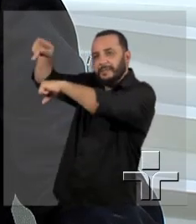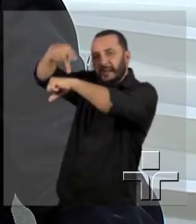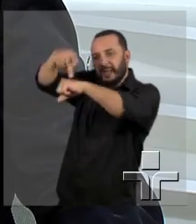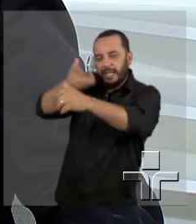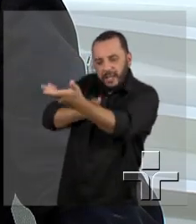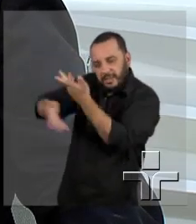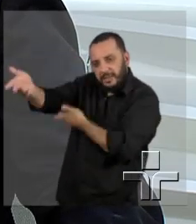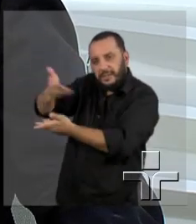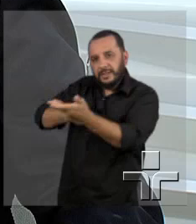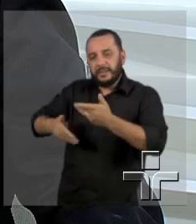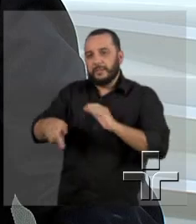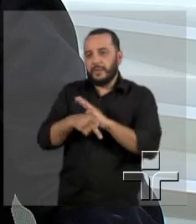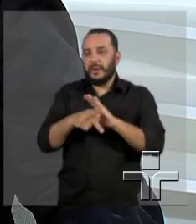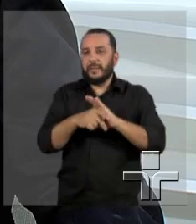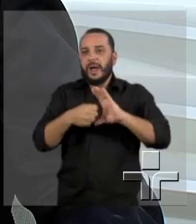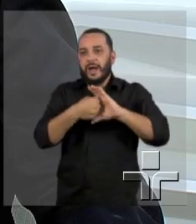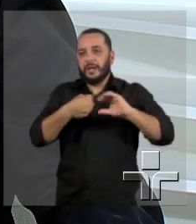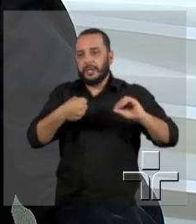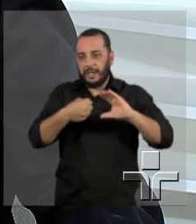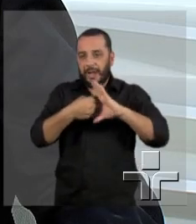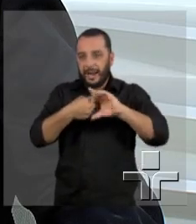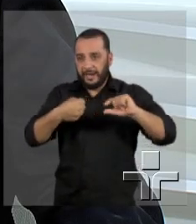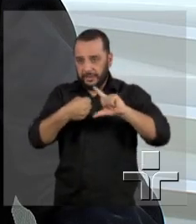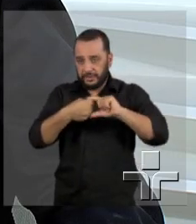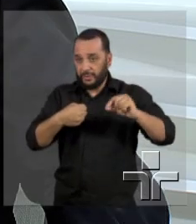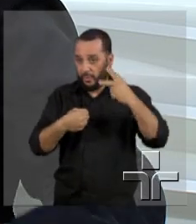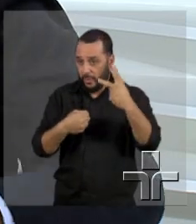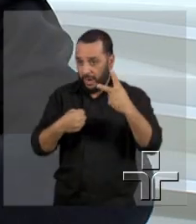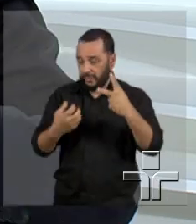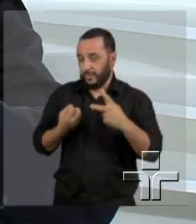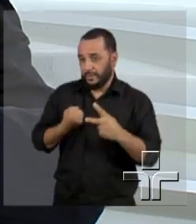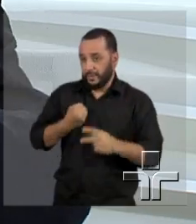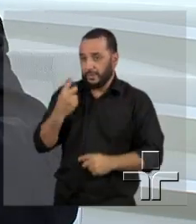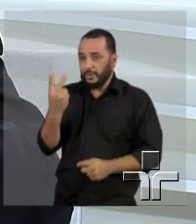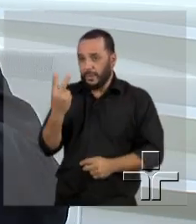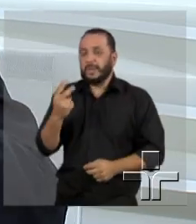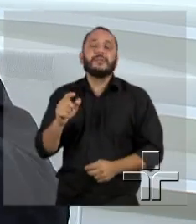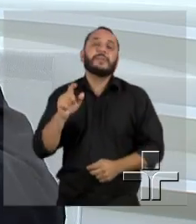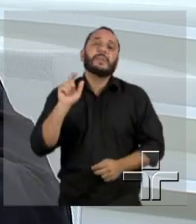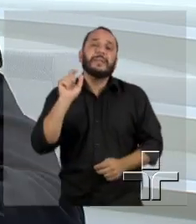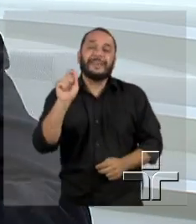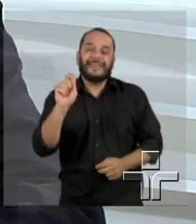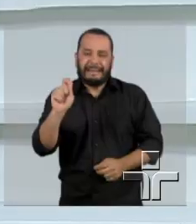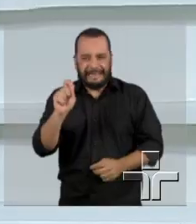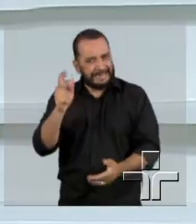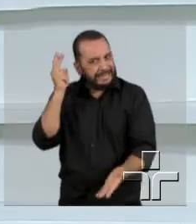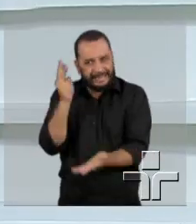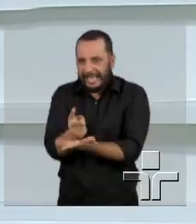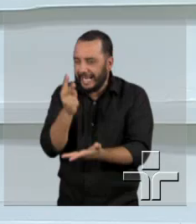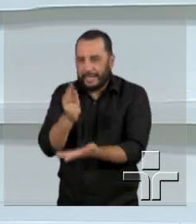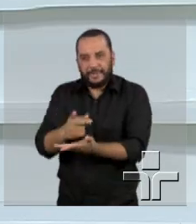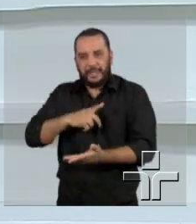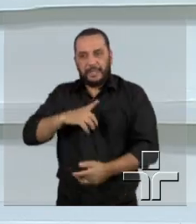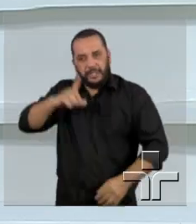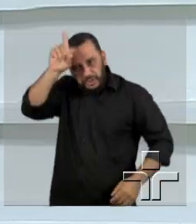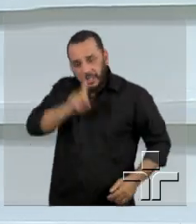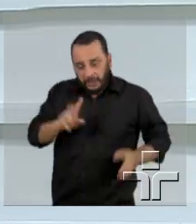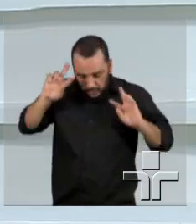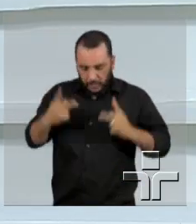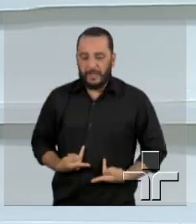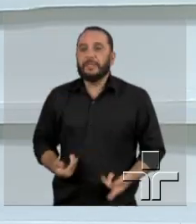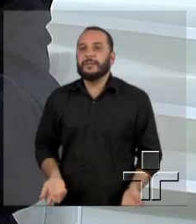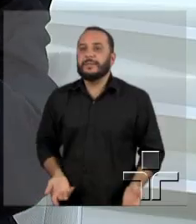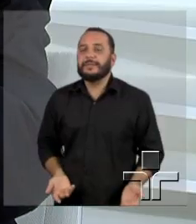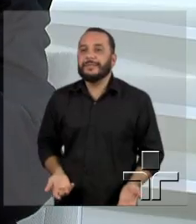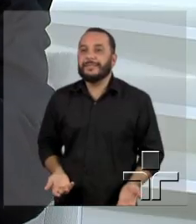2, o segundo princípio regente dessas relações, prevalência dos direitos humanos. Mais do que isso, só para